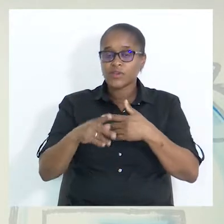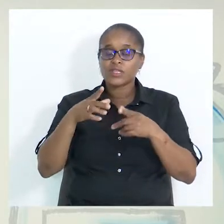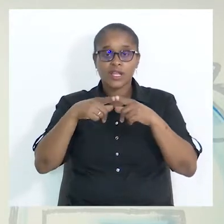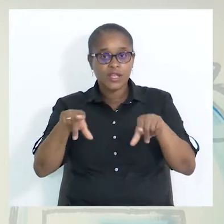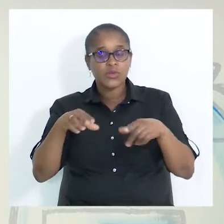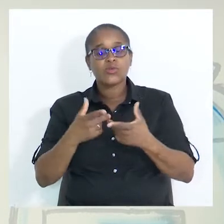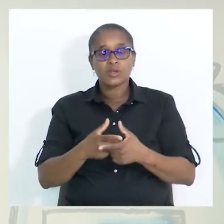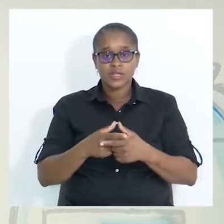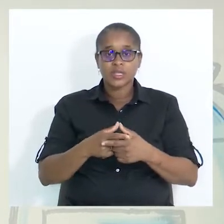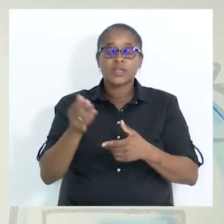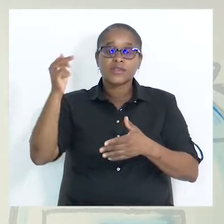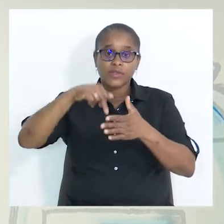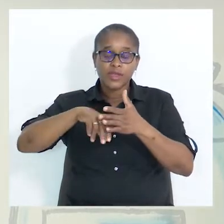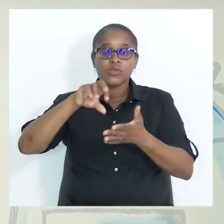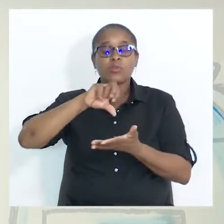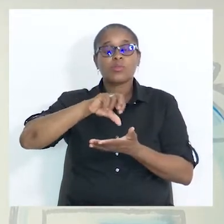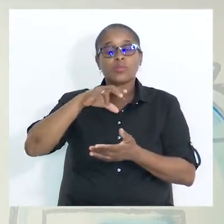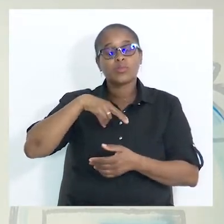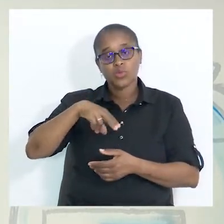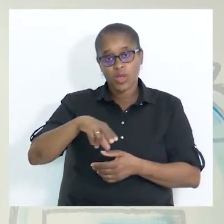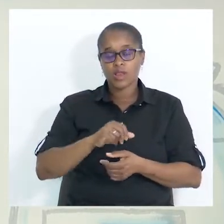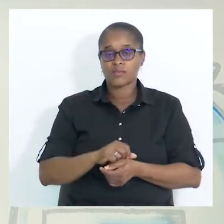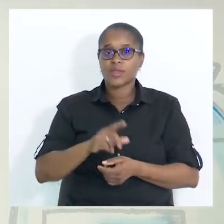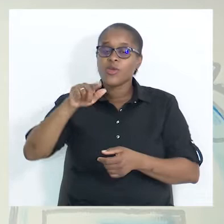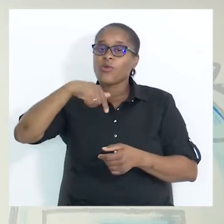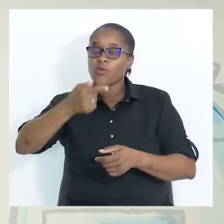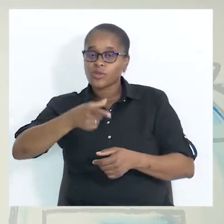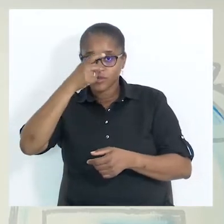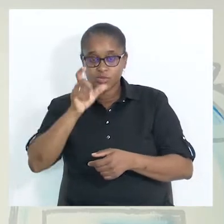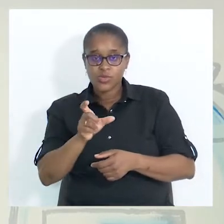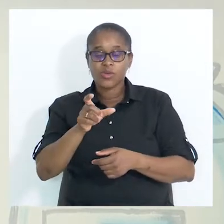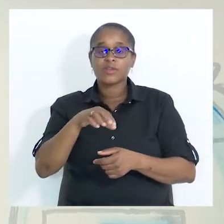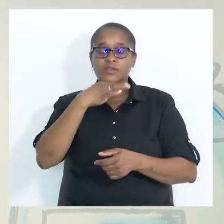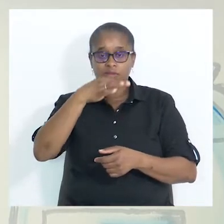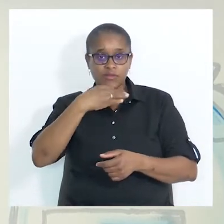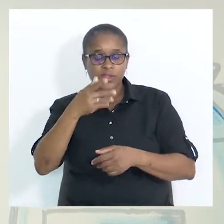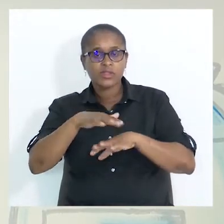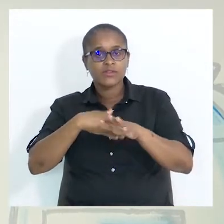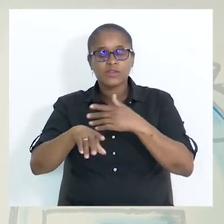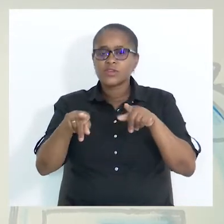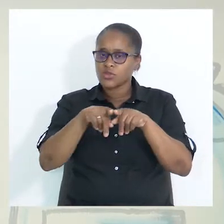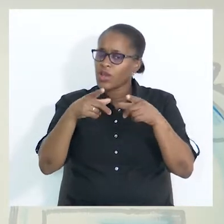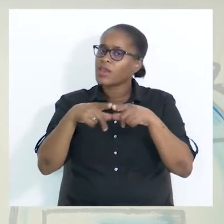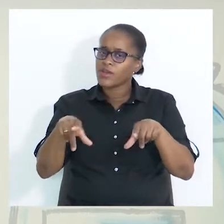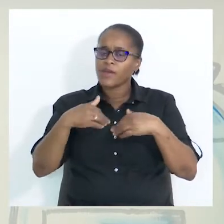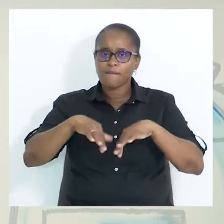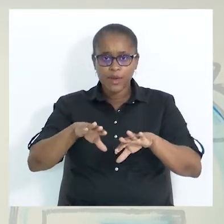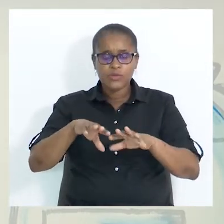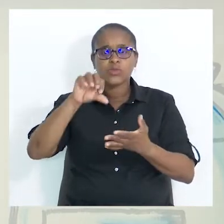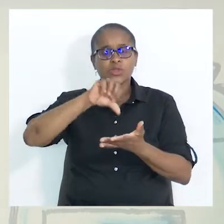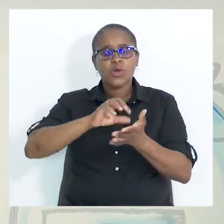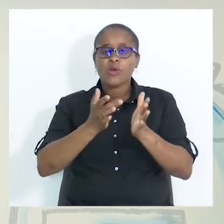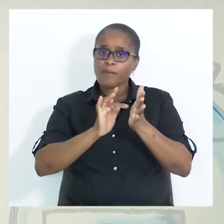variedade linguística dentro de Portugal e tens um outro falante que realiza a mesma língua, mas no